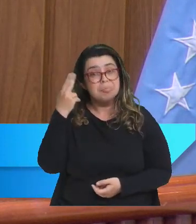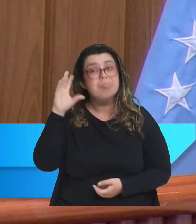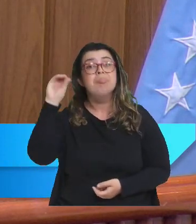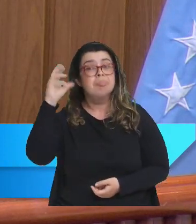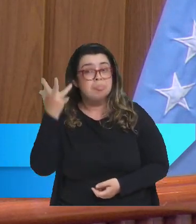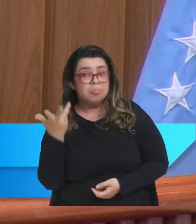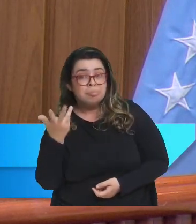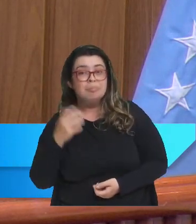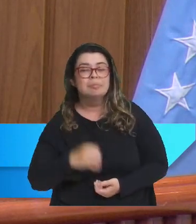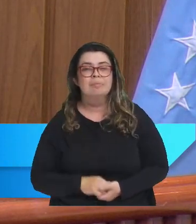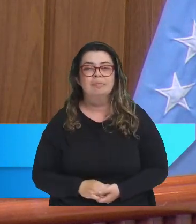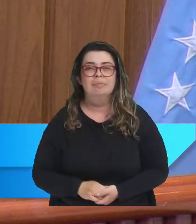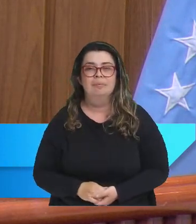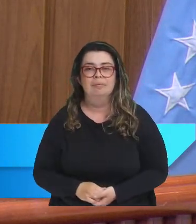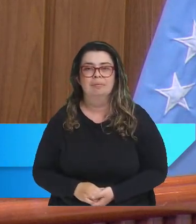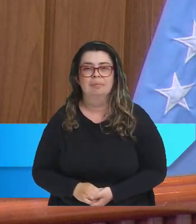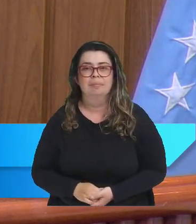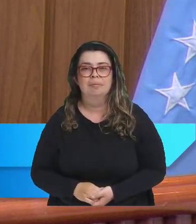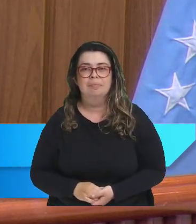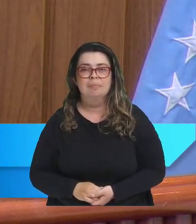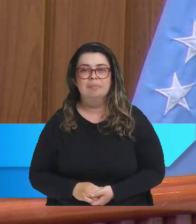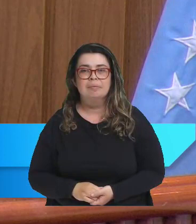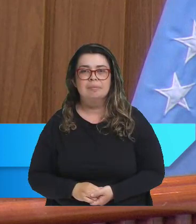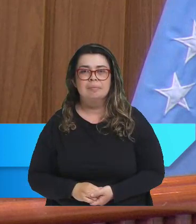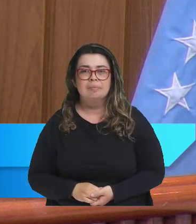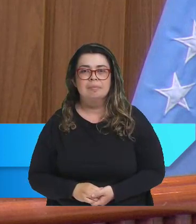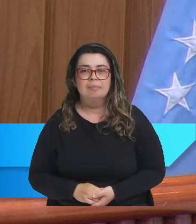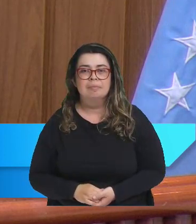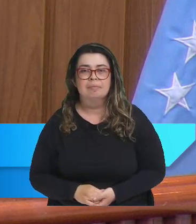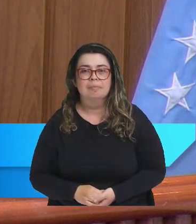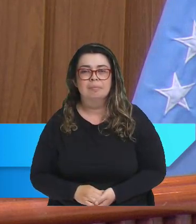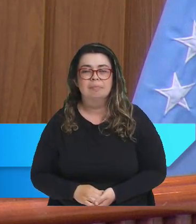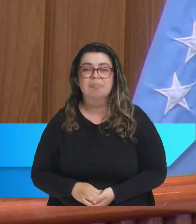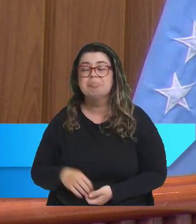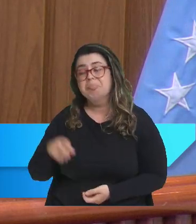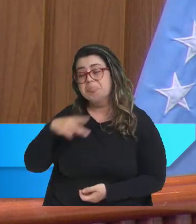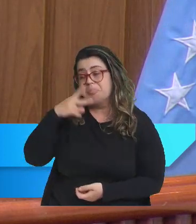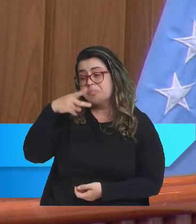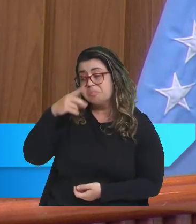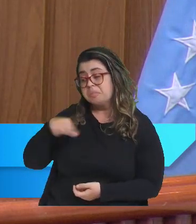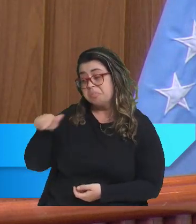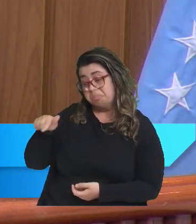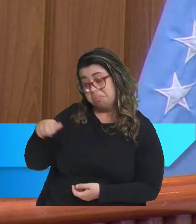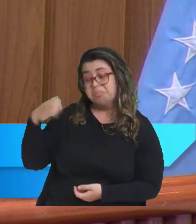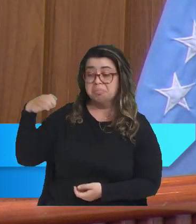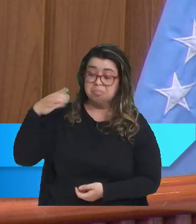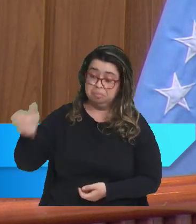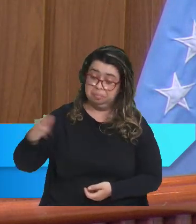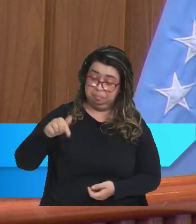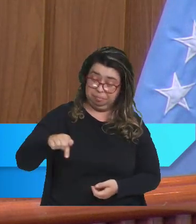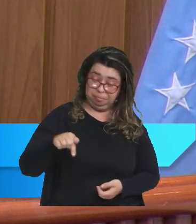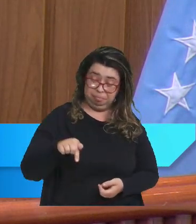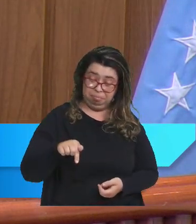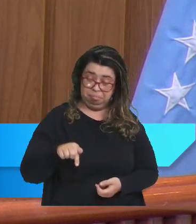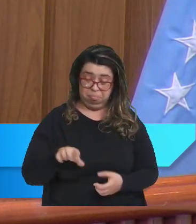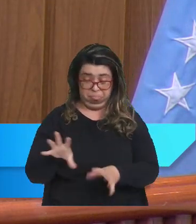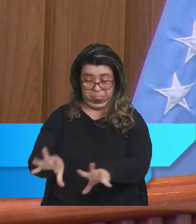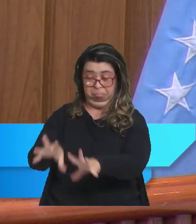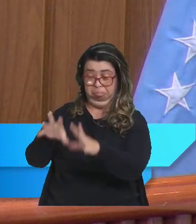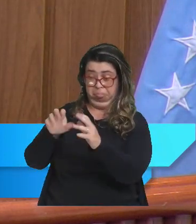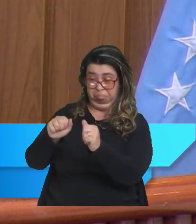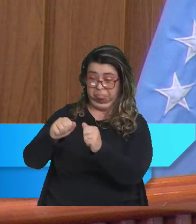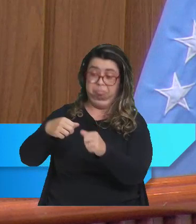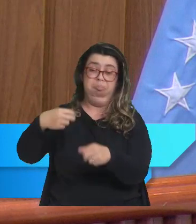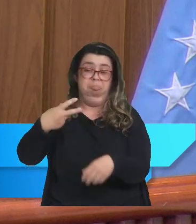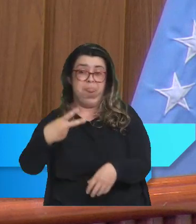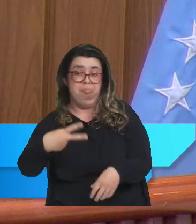outra cidade. Não dá para a gente mais ficar parado nisso, dizendo, olha, o deputado vem aqui, ele leva, né,